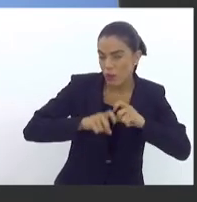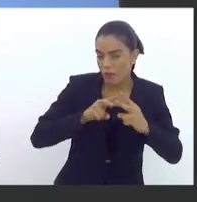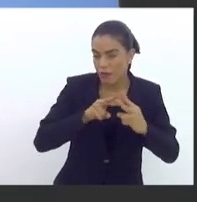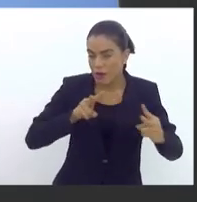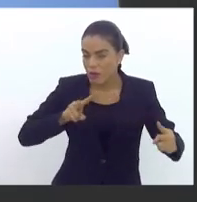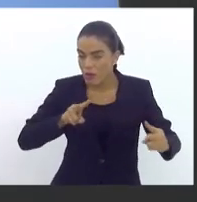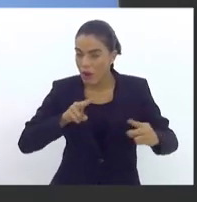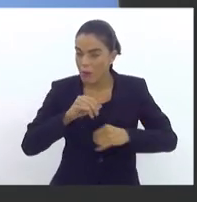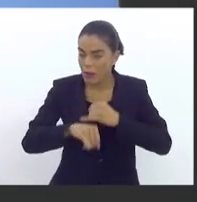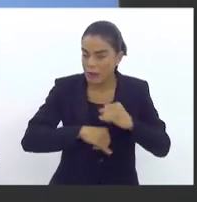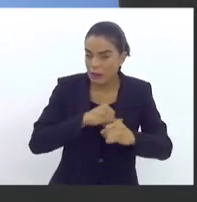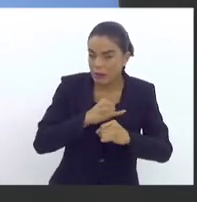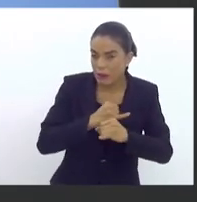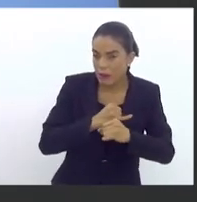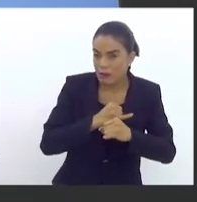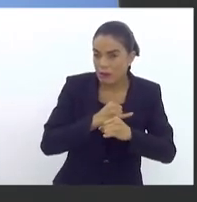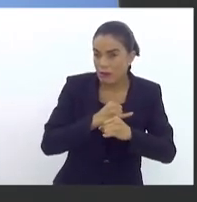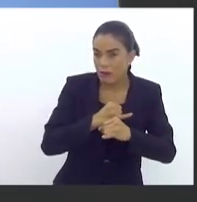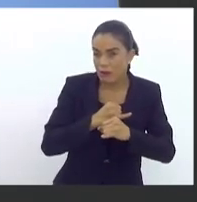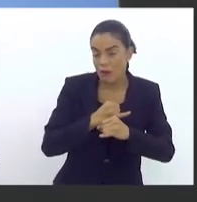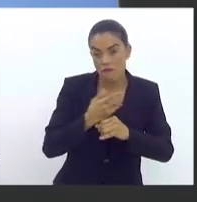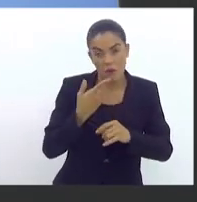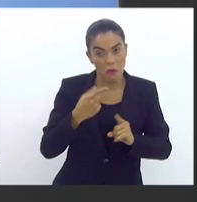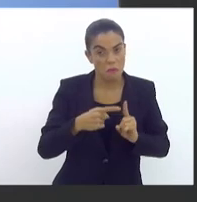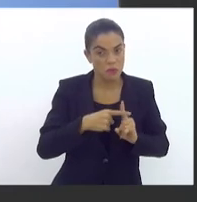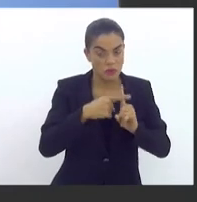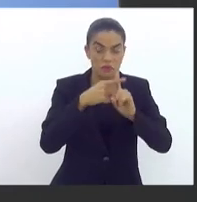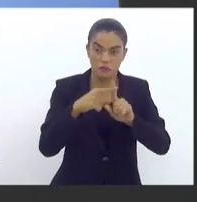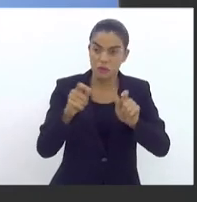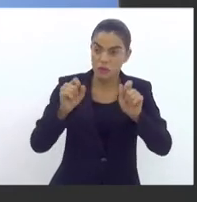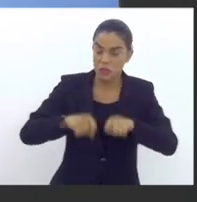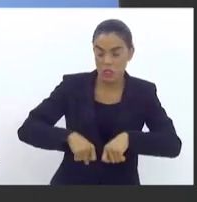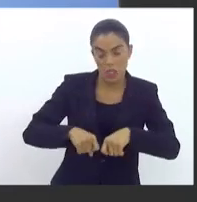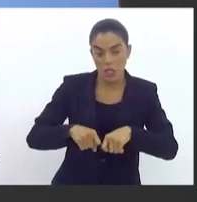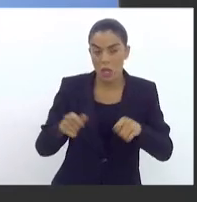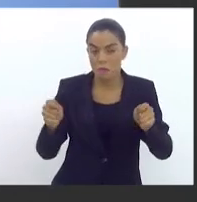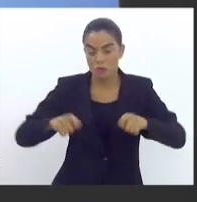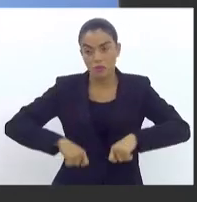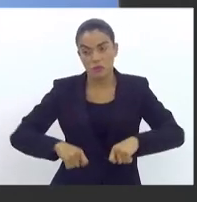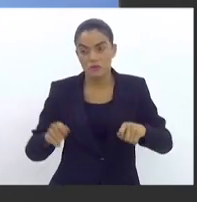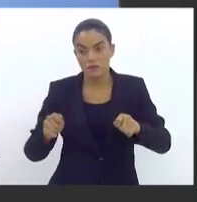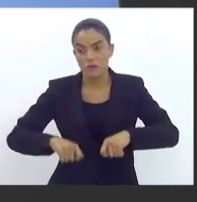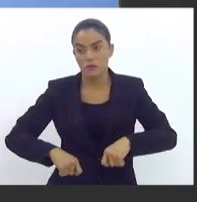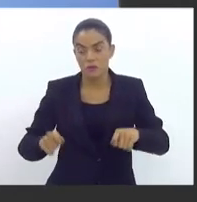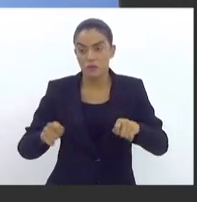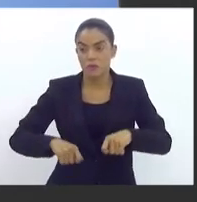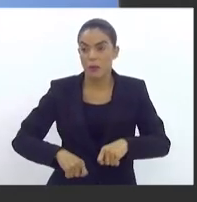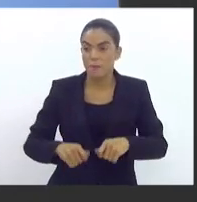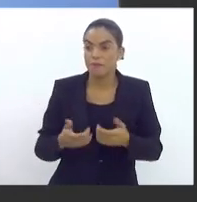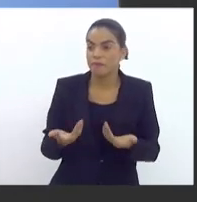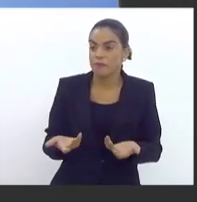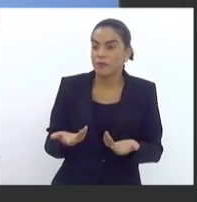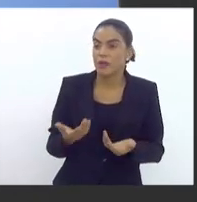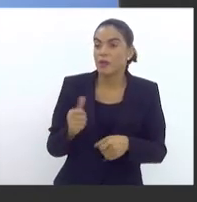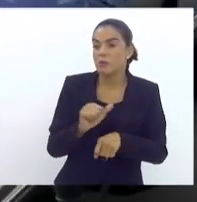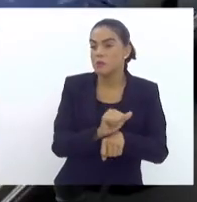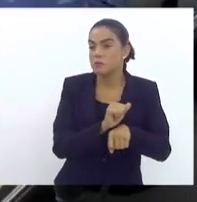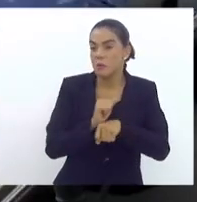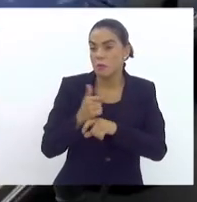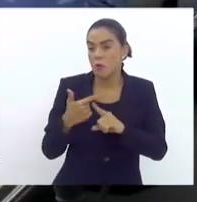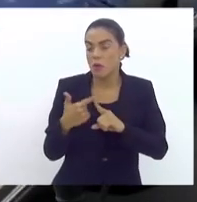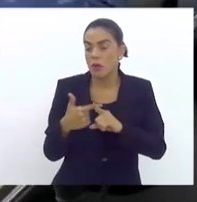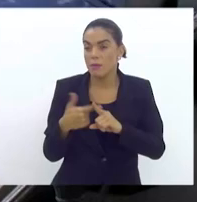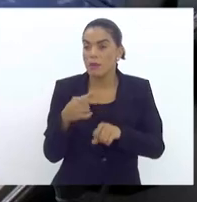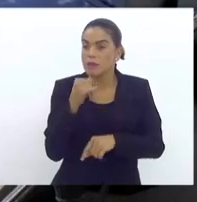mas não é J disse positivamente Sim vamos aguardados porque no caso